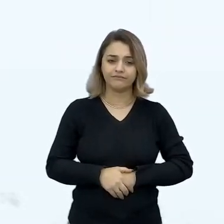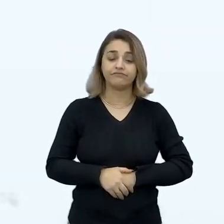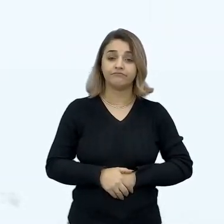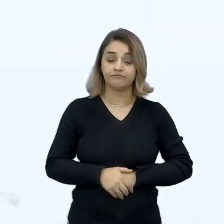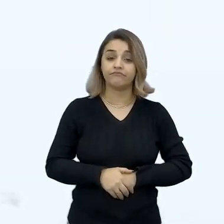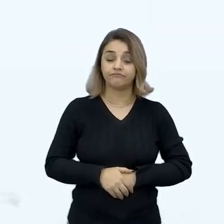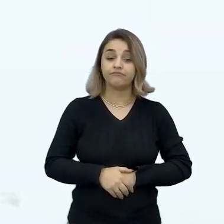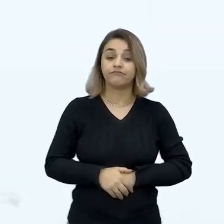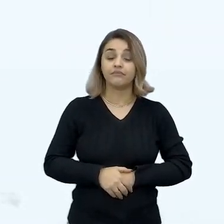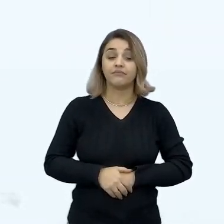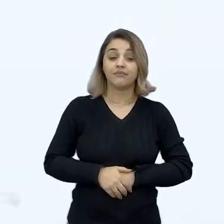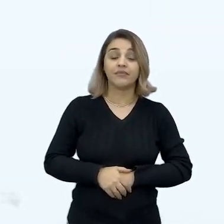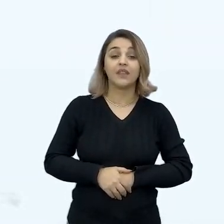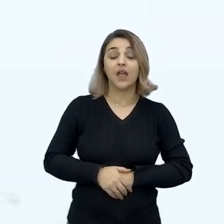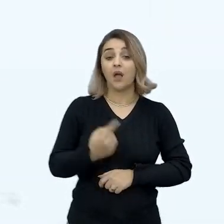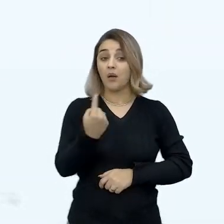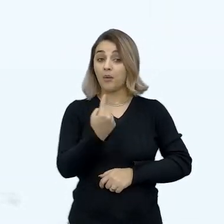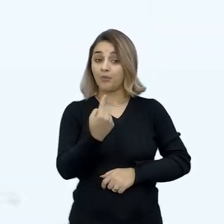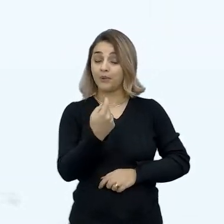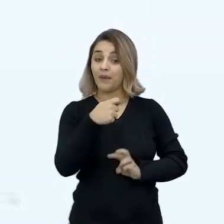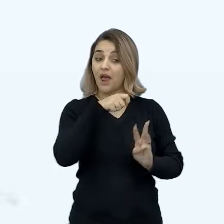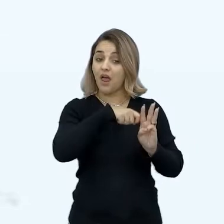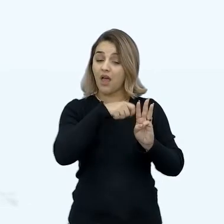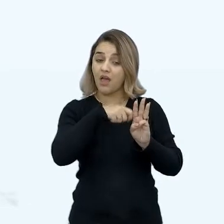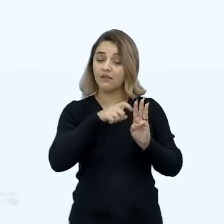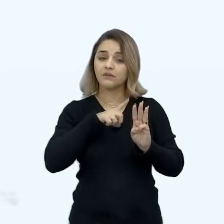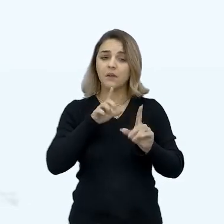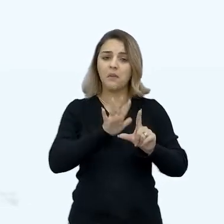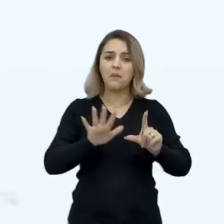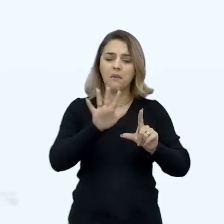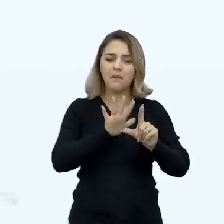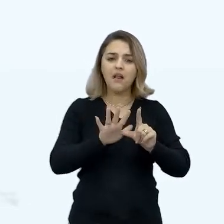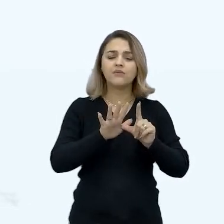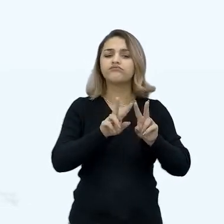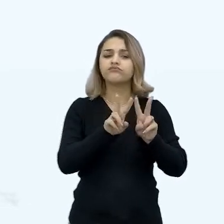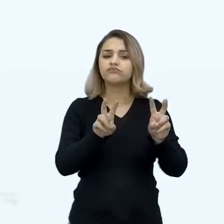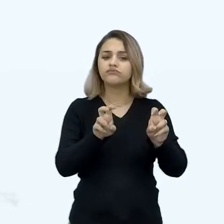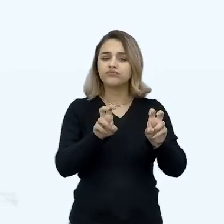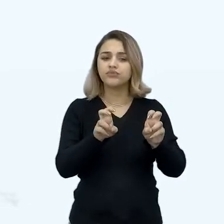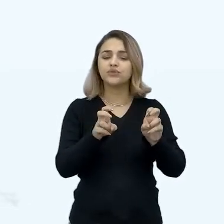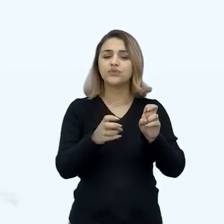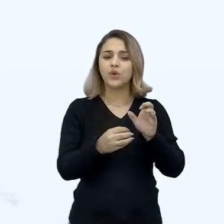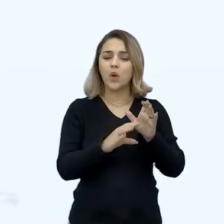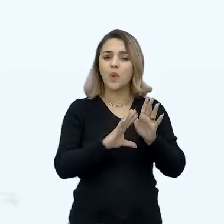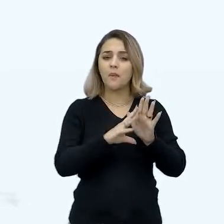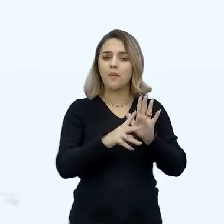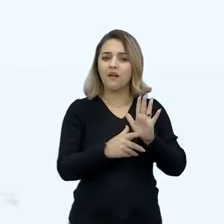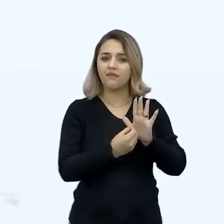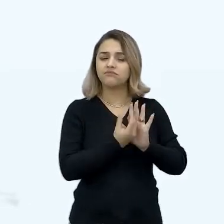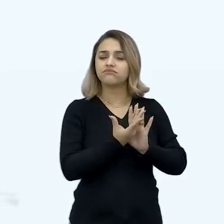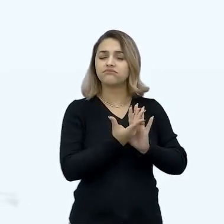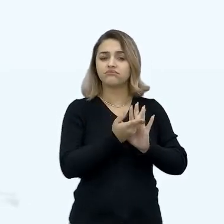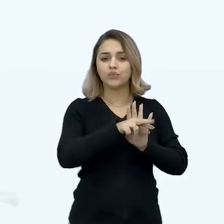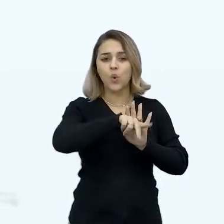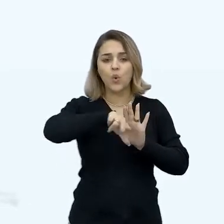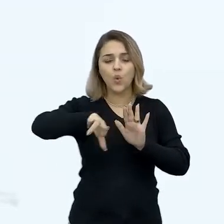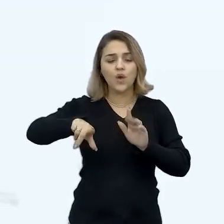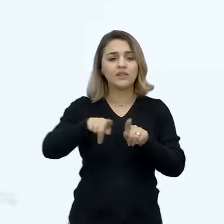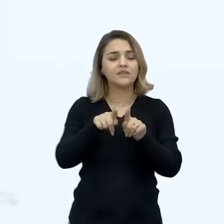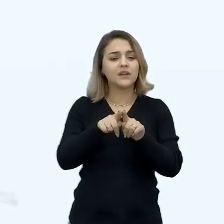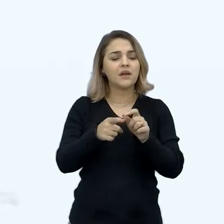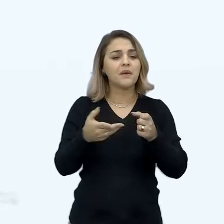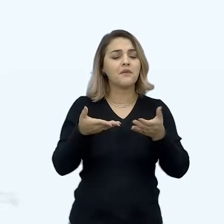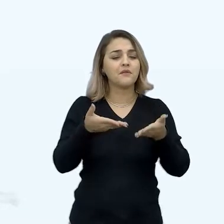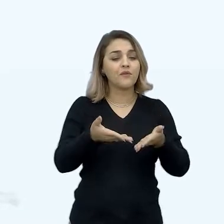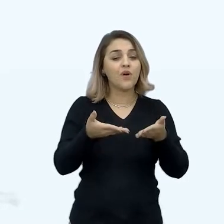No fim do primeiro trimestre, a Plataforma Intergovernamental sobre Biodiversidade e Serviços Ecossistêmicos, com sede na Alemanha e que